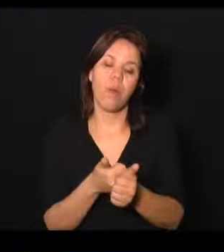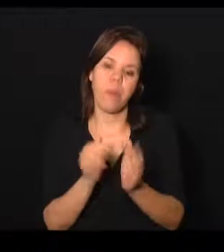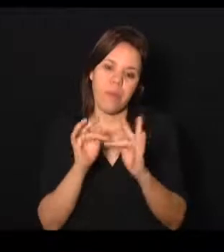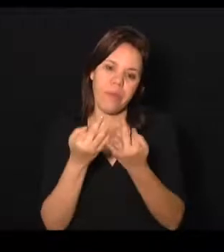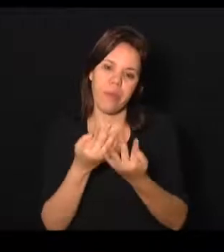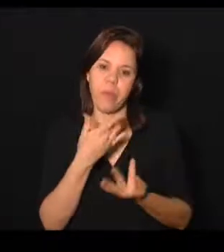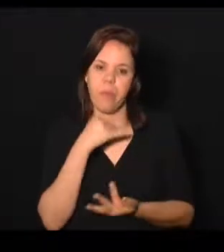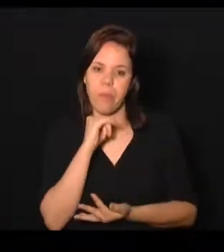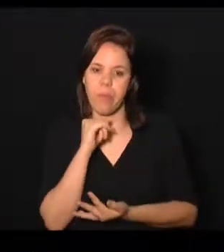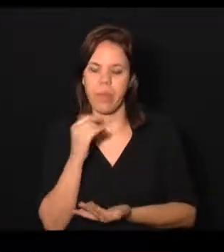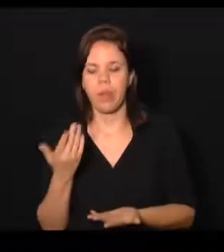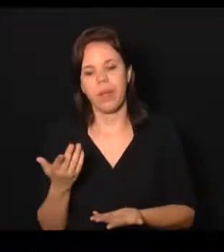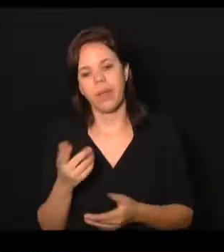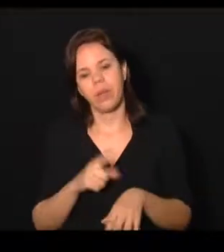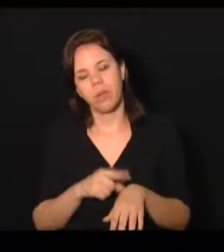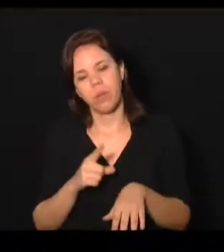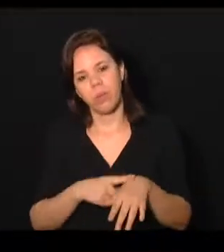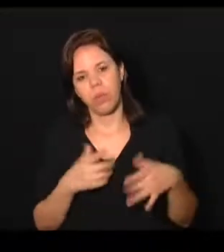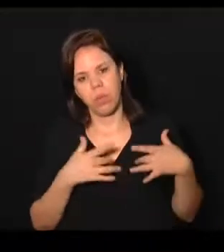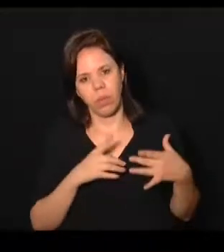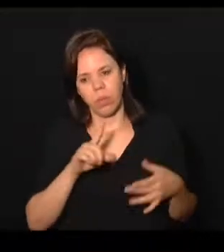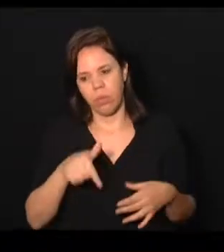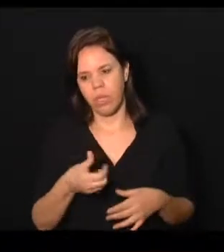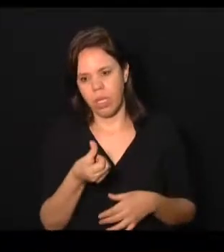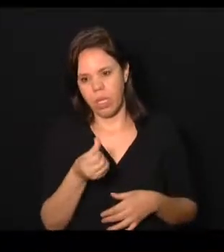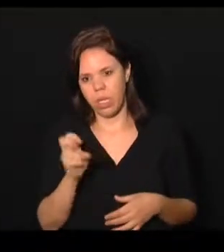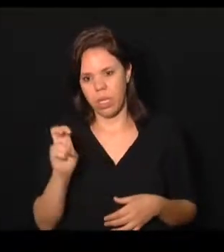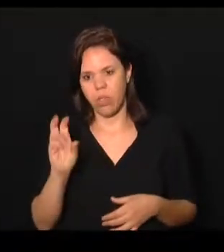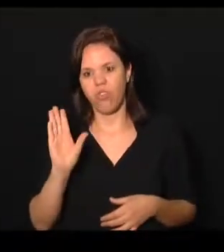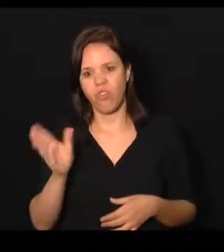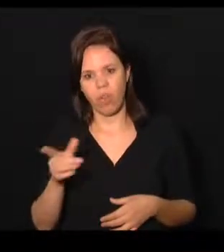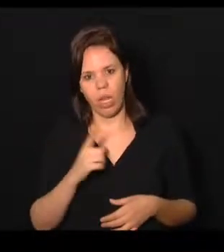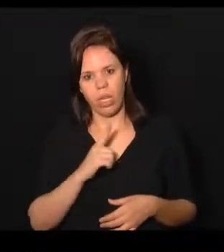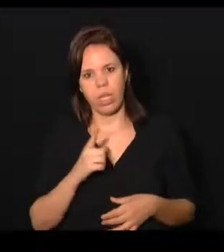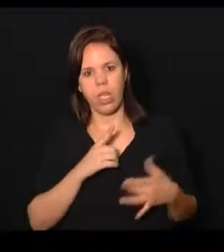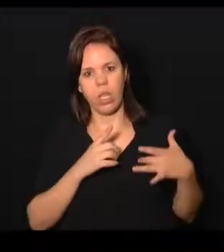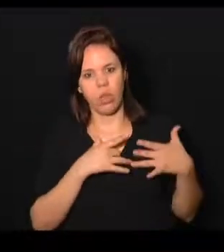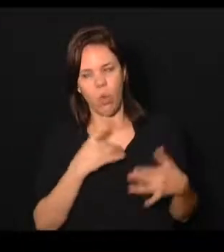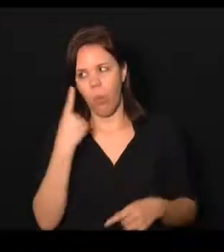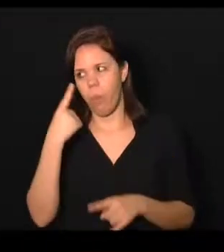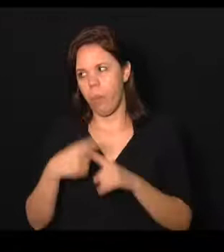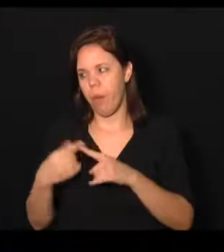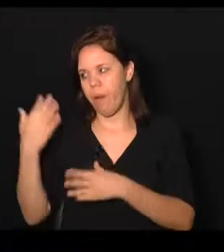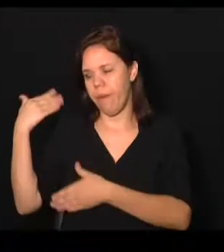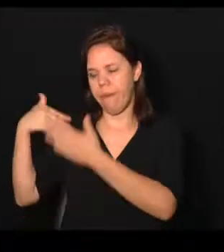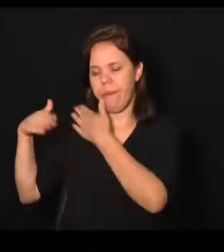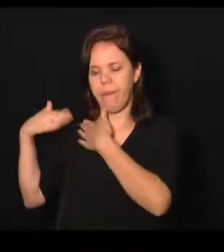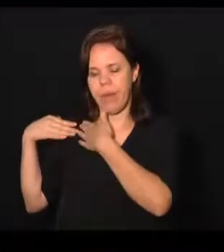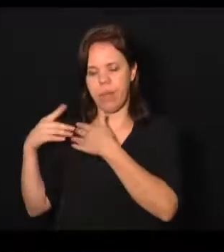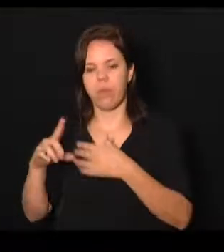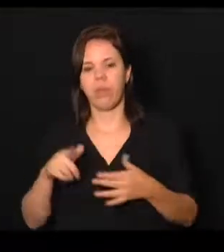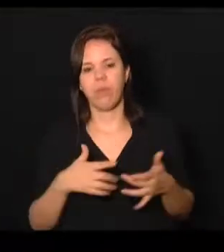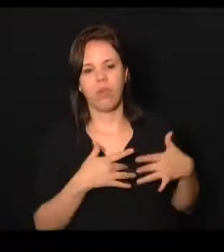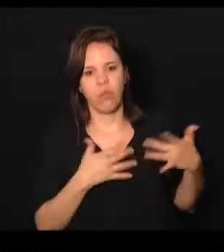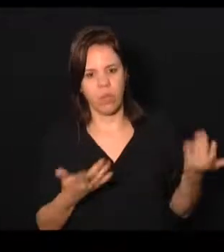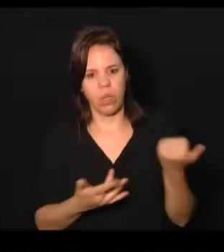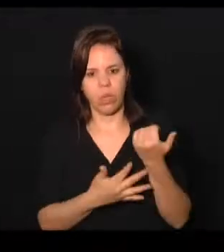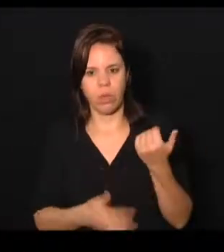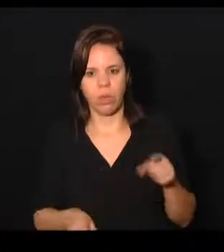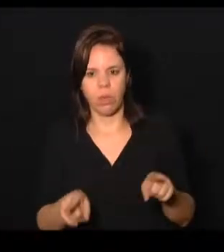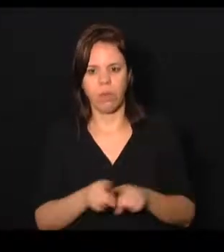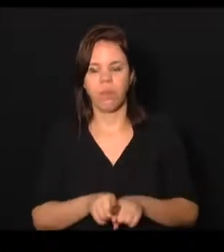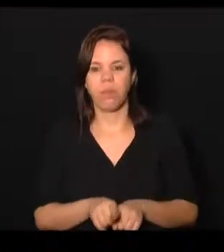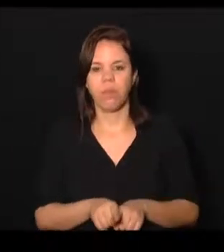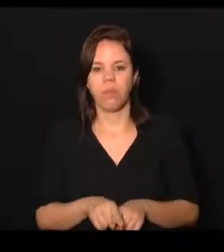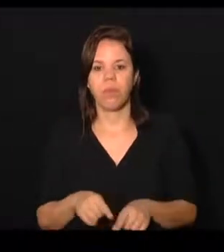no momento. E após os 65 anos é necessário que já tenha doado pelo menos uma vez para ser um doador de sangue também. Pesar mais